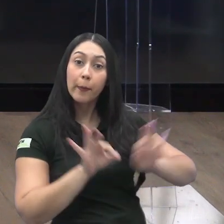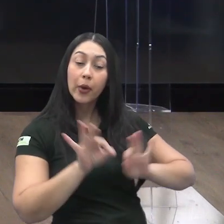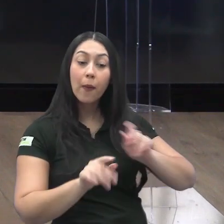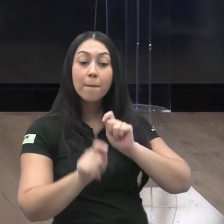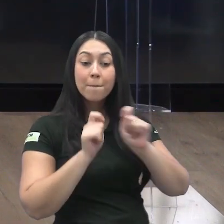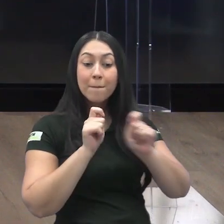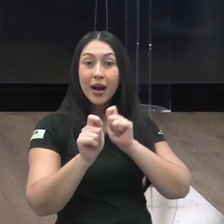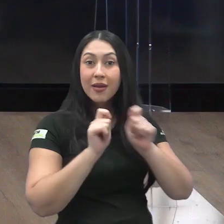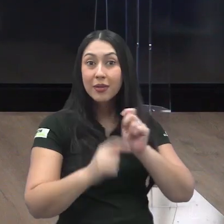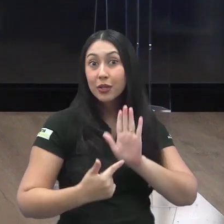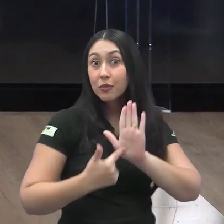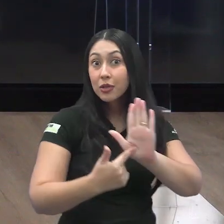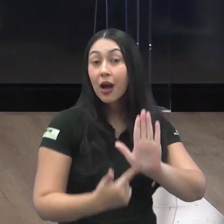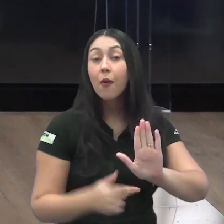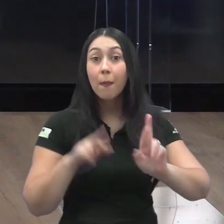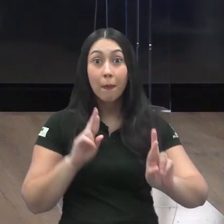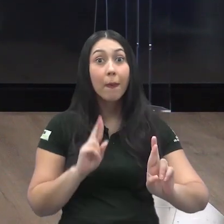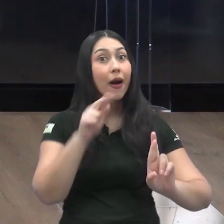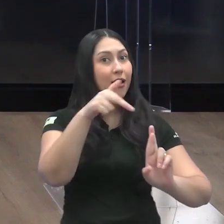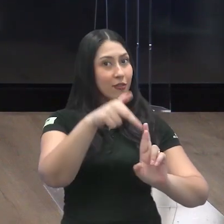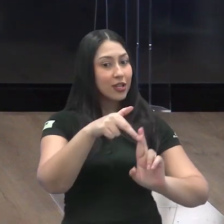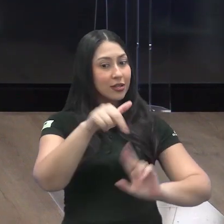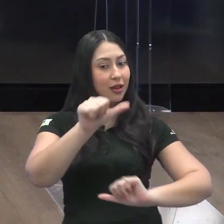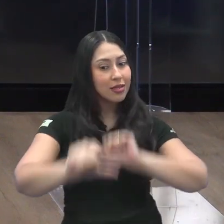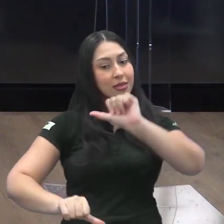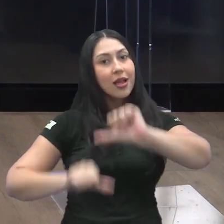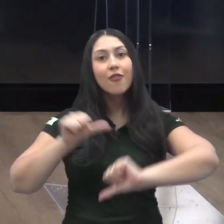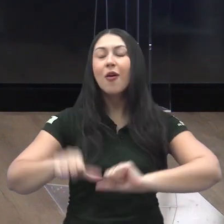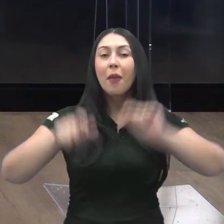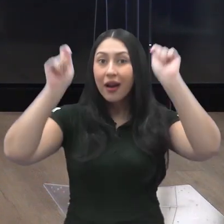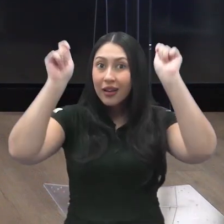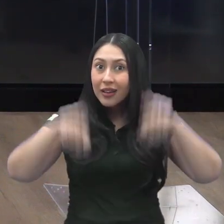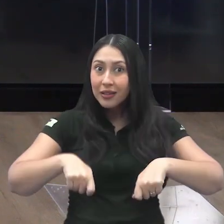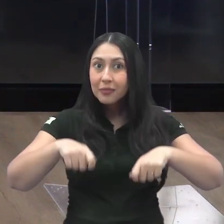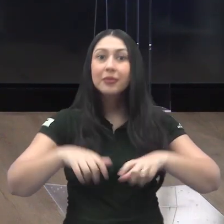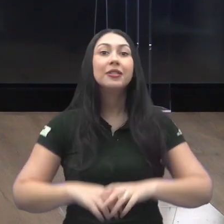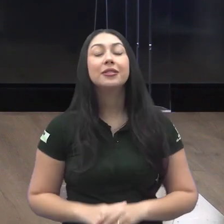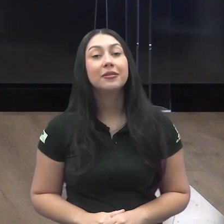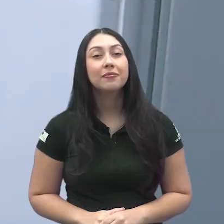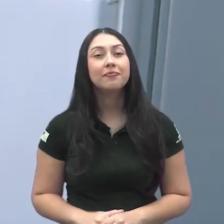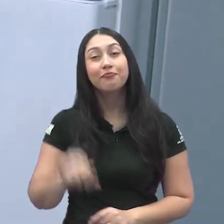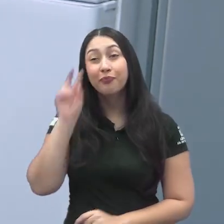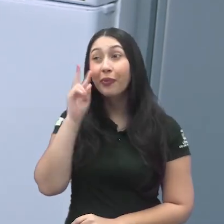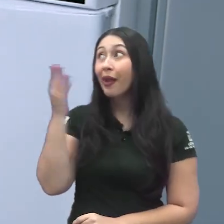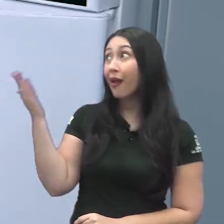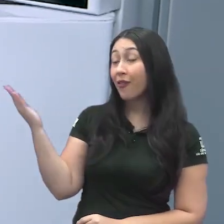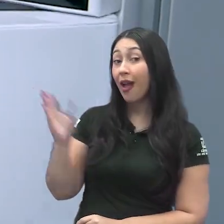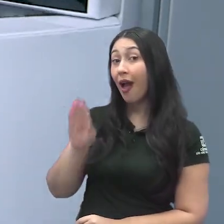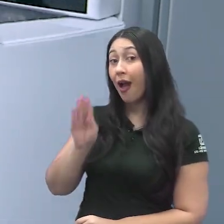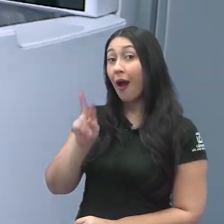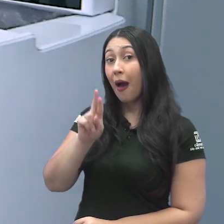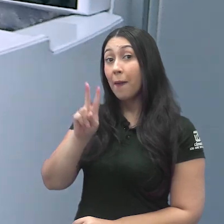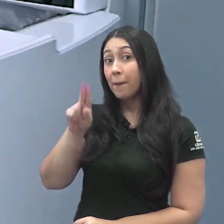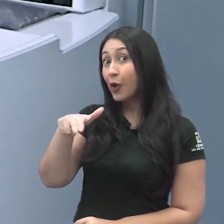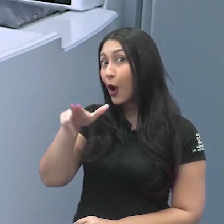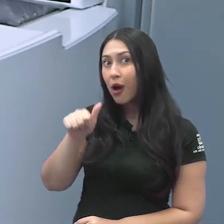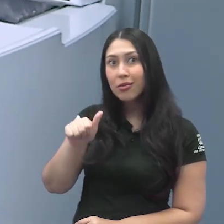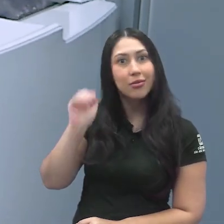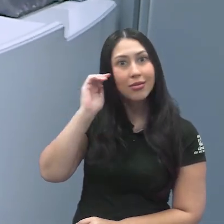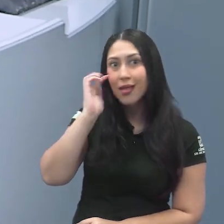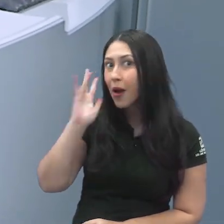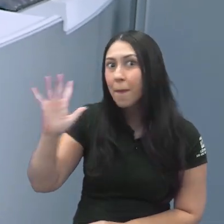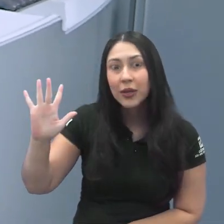reportagem para te mostrar um exemplo real de que essa transformação é possível. Quem vê a Bruna hoje